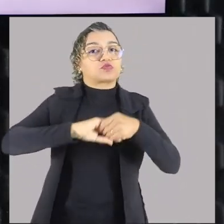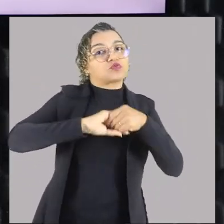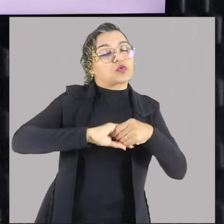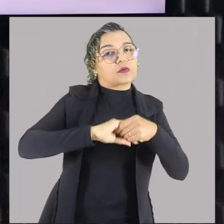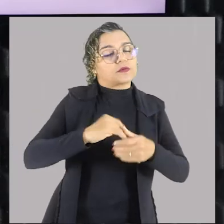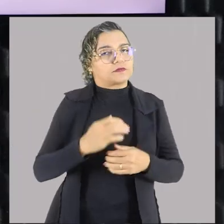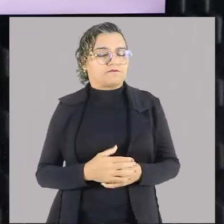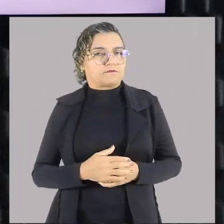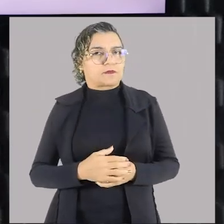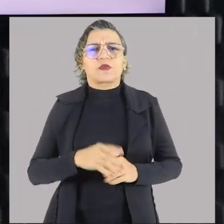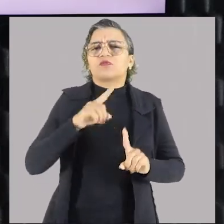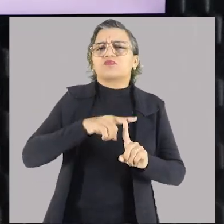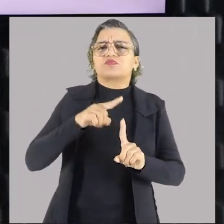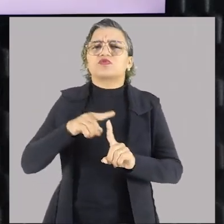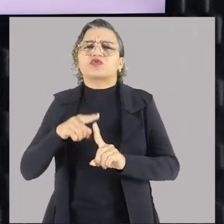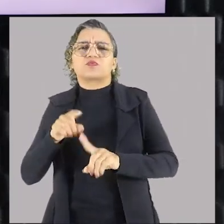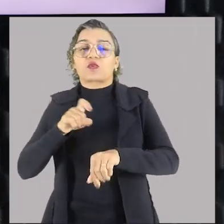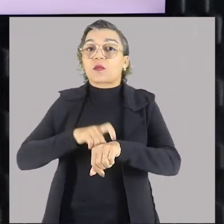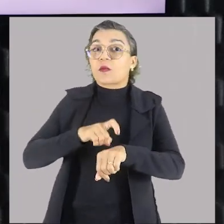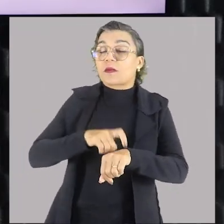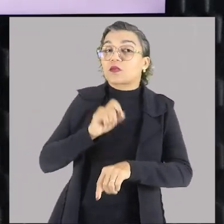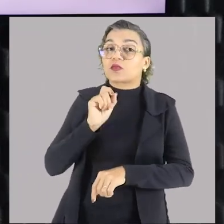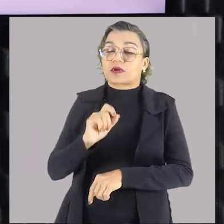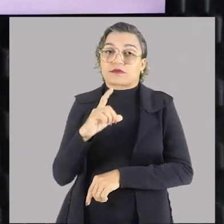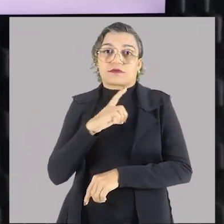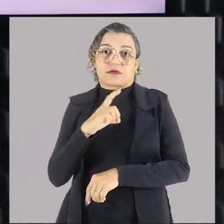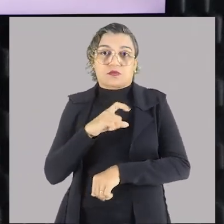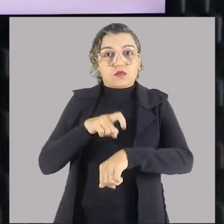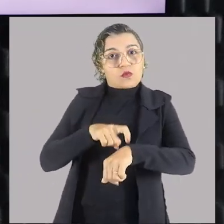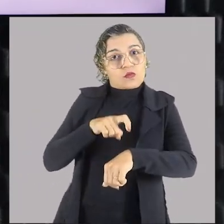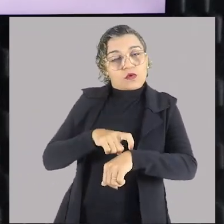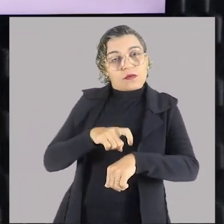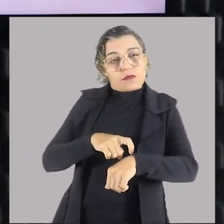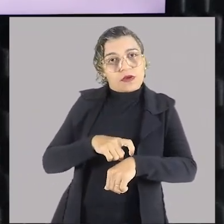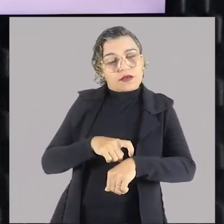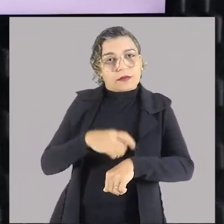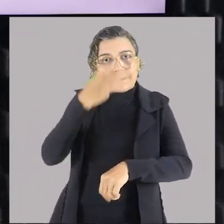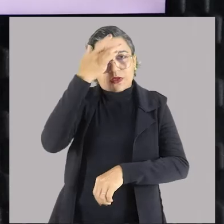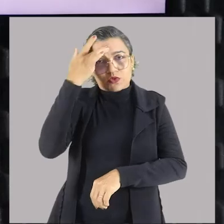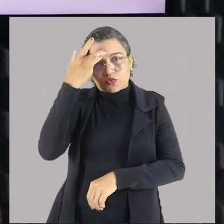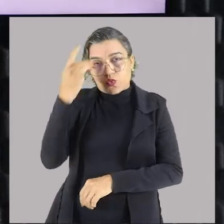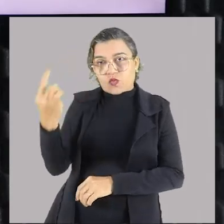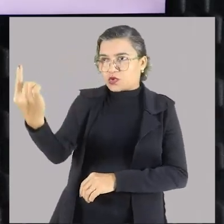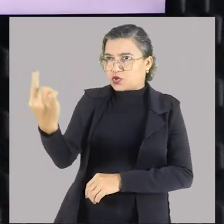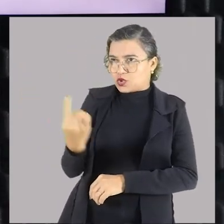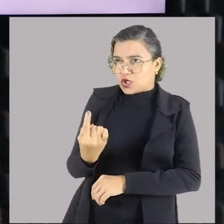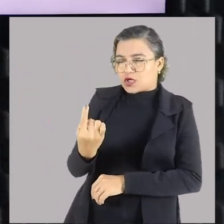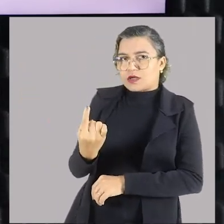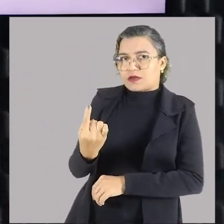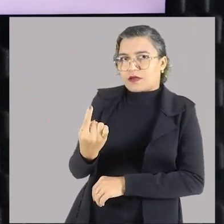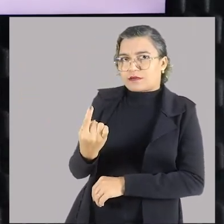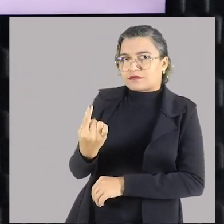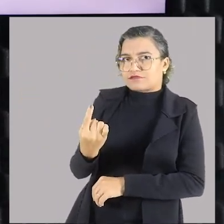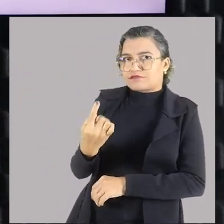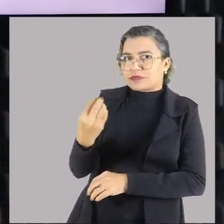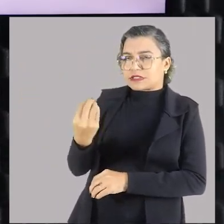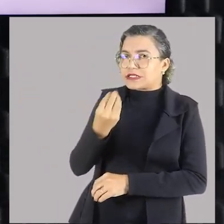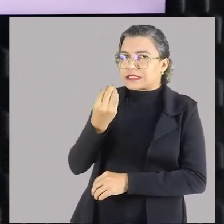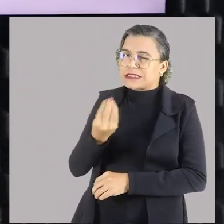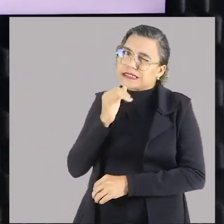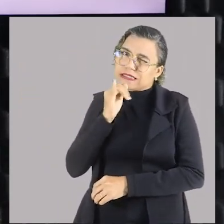de circunstância eu tenho quando eu vou cumprimentar aquela pessoa? Eu estou chegando em um lugar? Eu